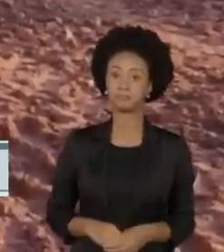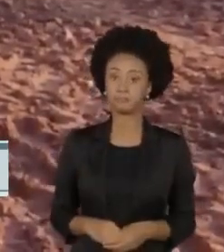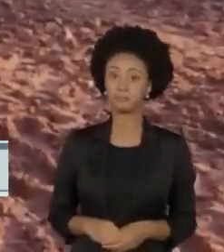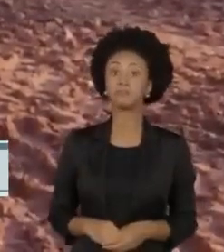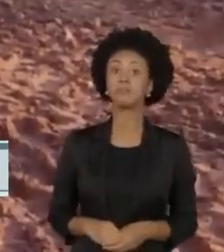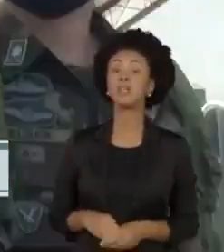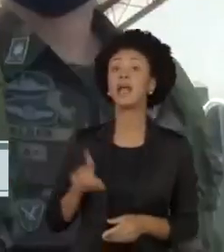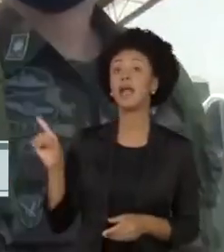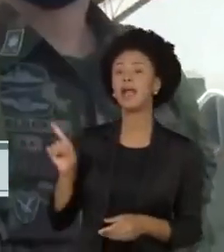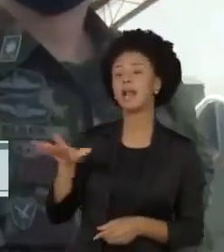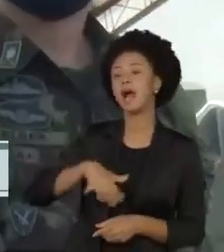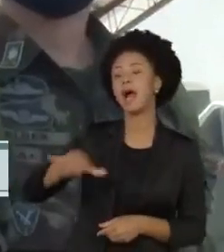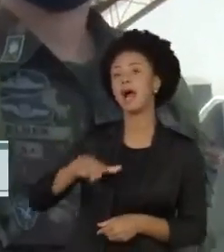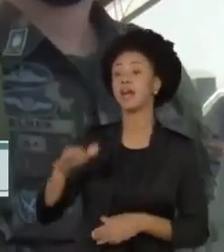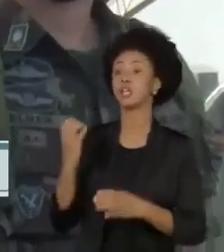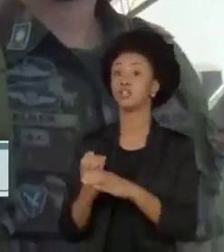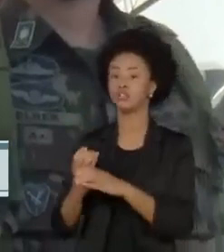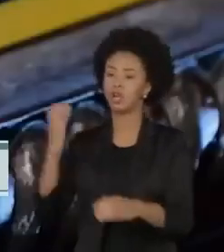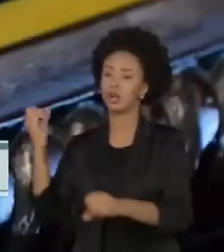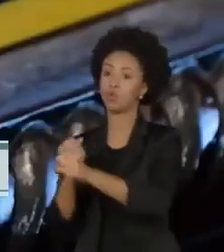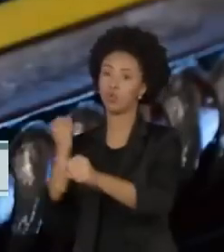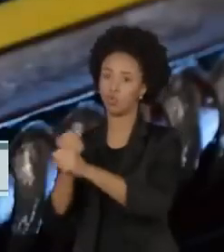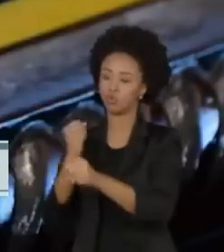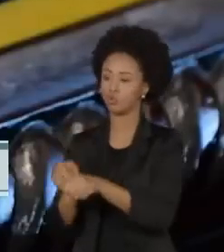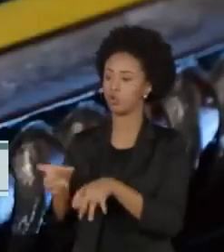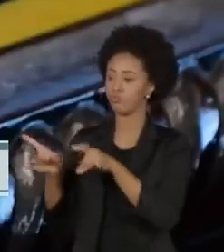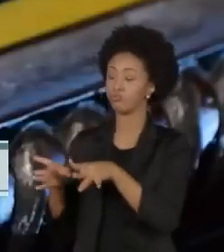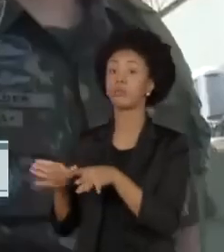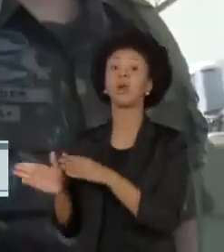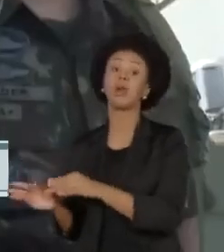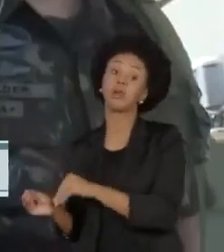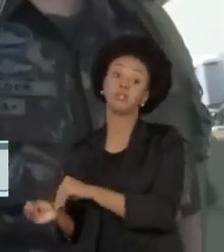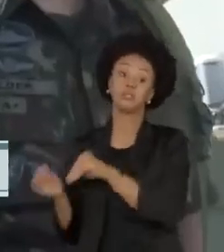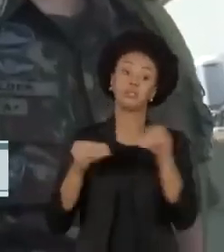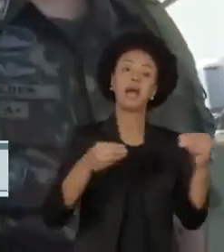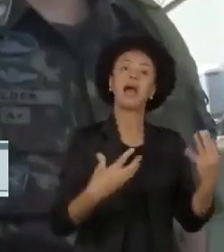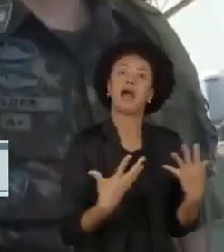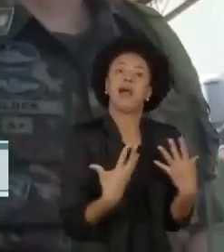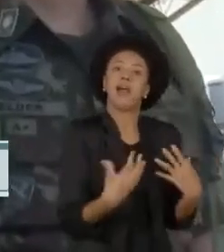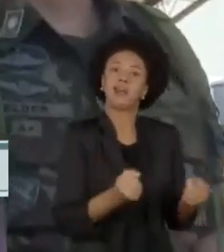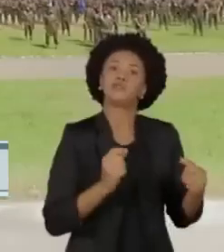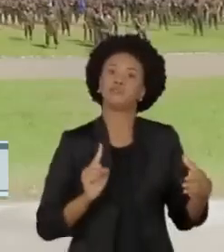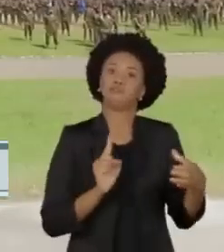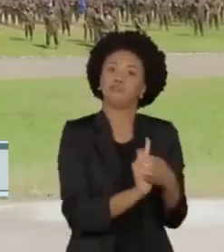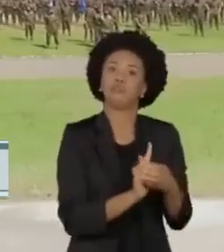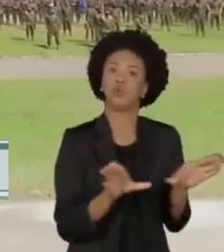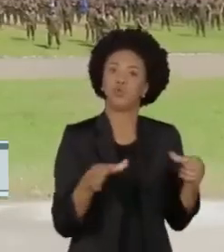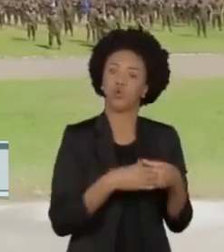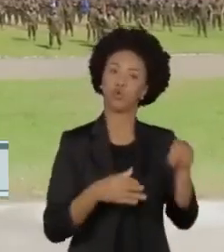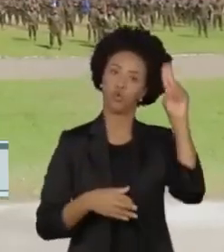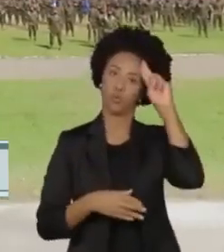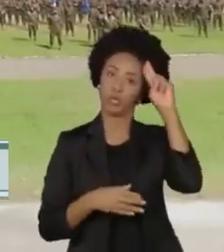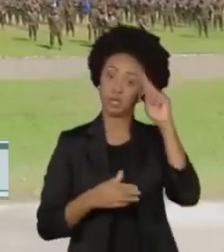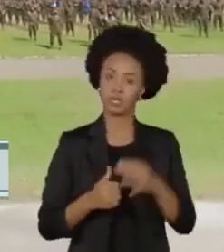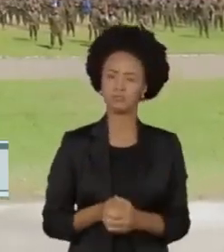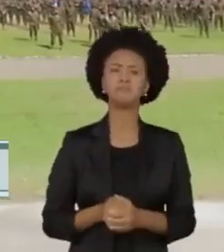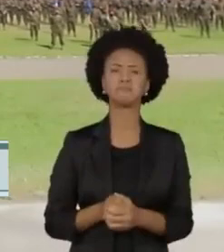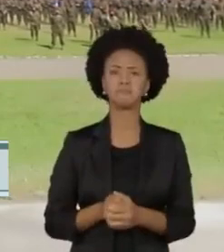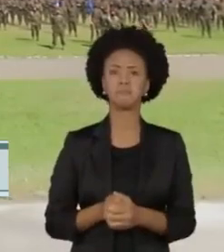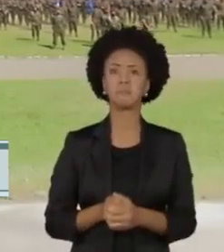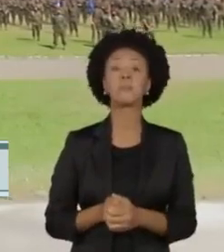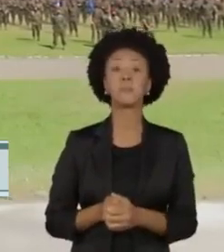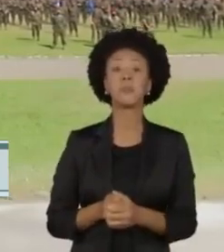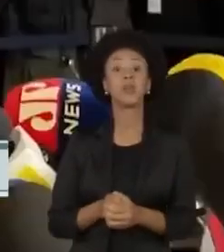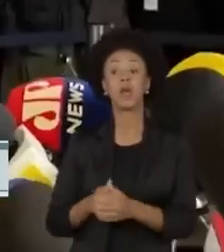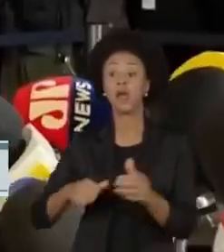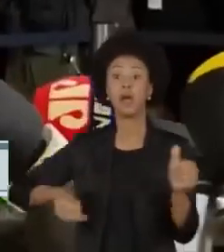Engenharia e Construção e assume o comando do Exército em cerimônia oficial nesta sexta-feira. A antecipação da mudança no comando da